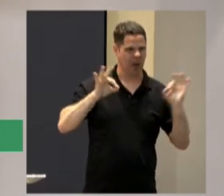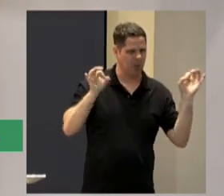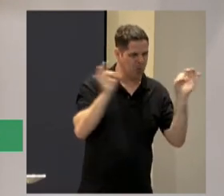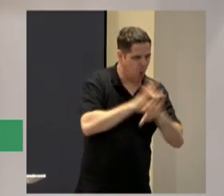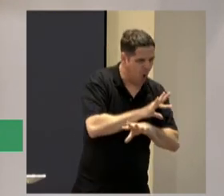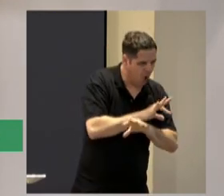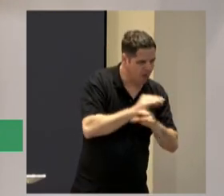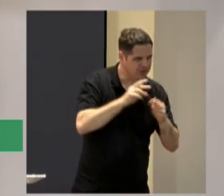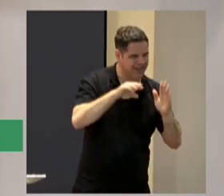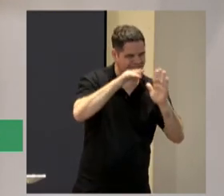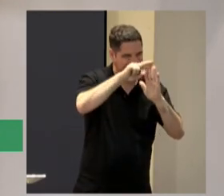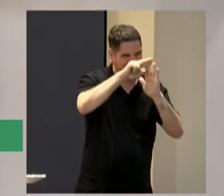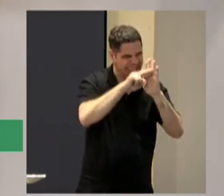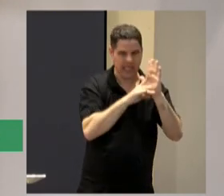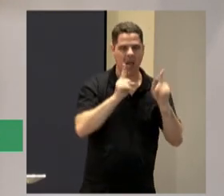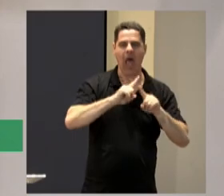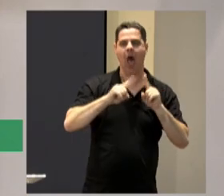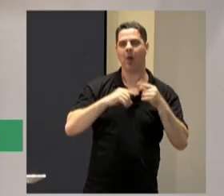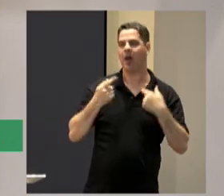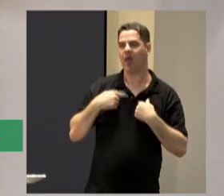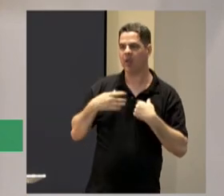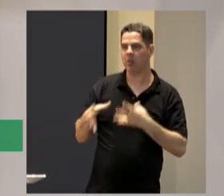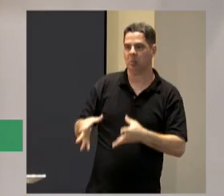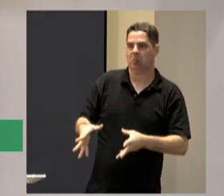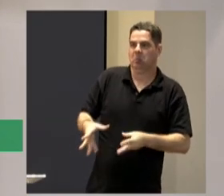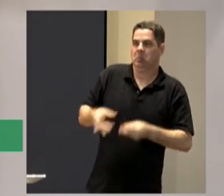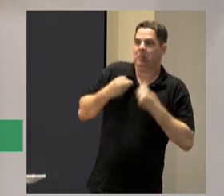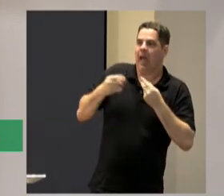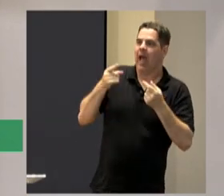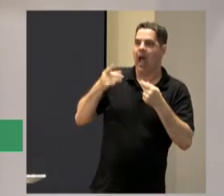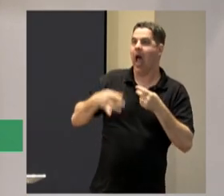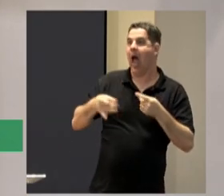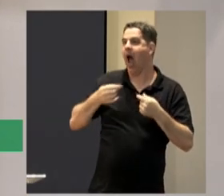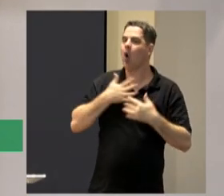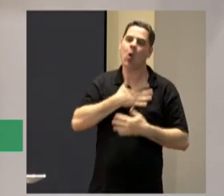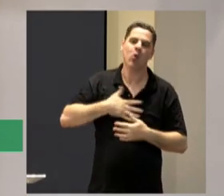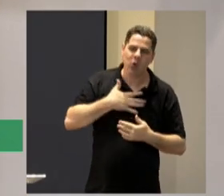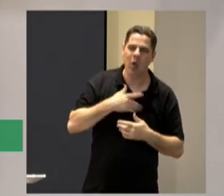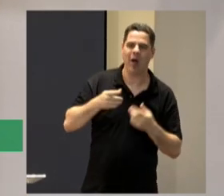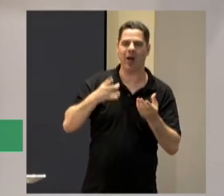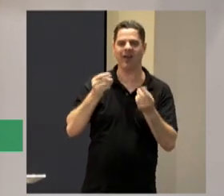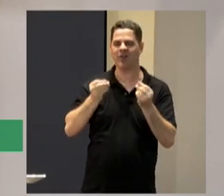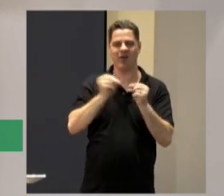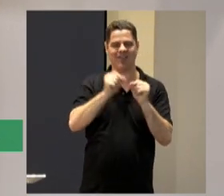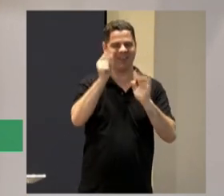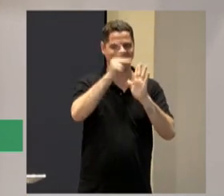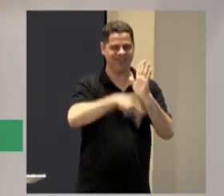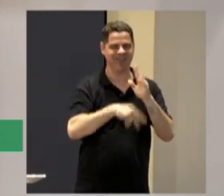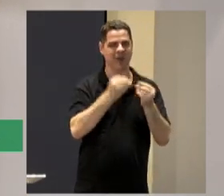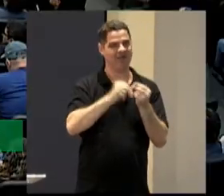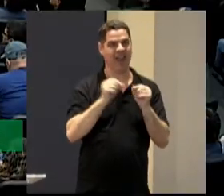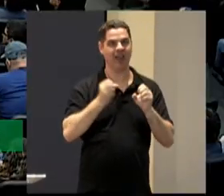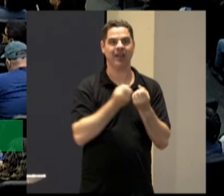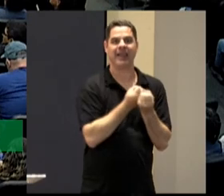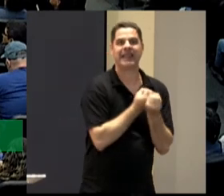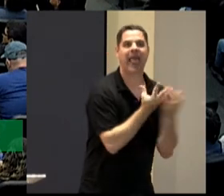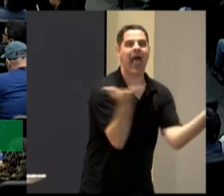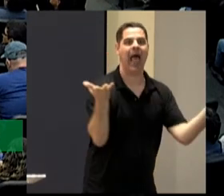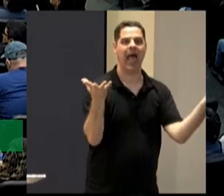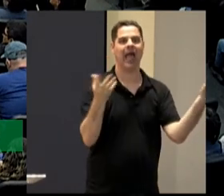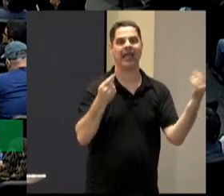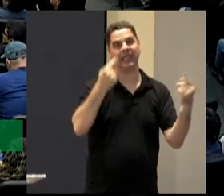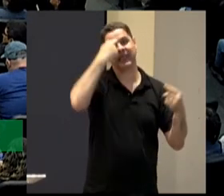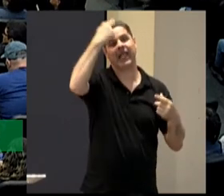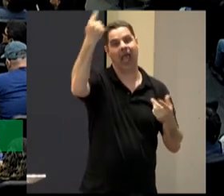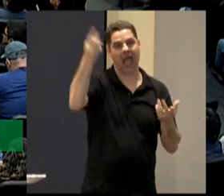uma possibilidade de inspiração muito grande. Então, se você puder explicar mais como se faz para a gente conseguir replicar.